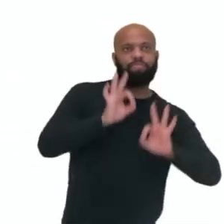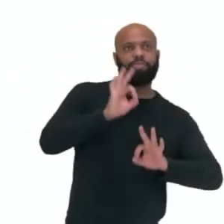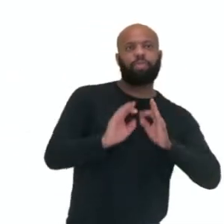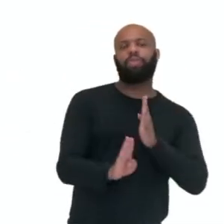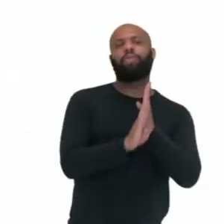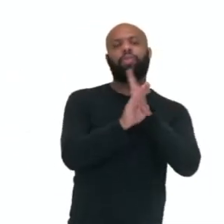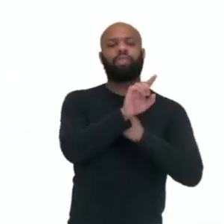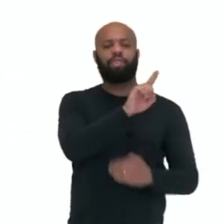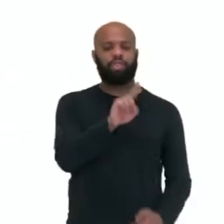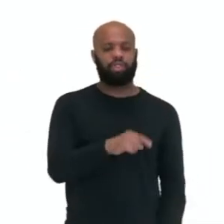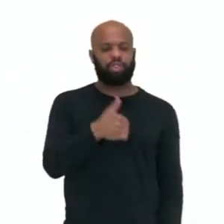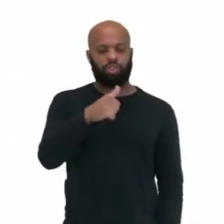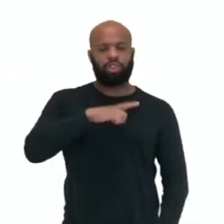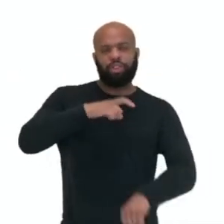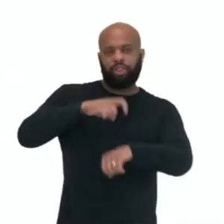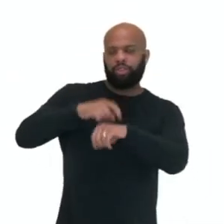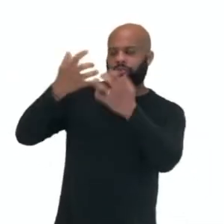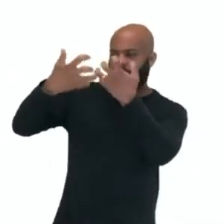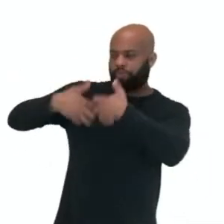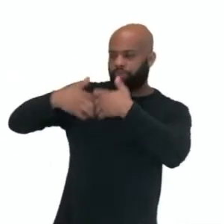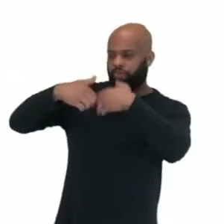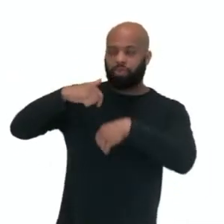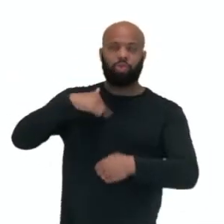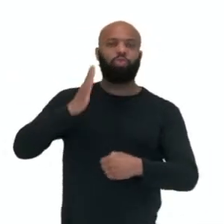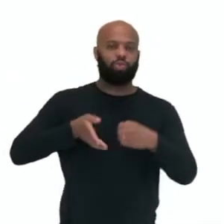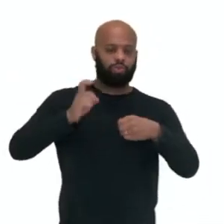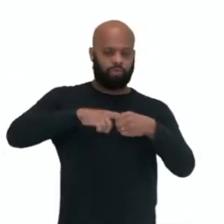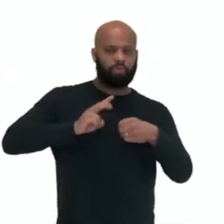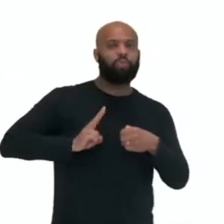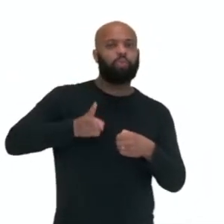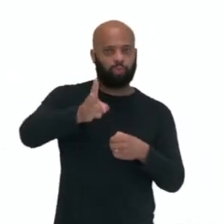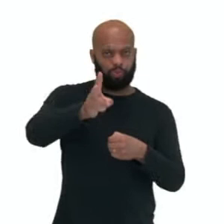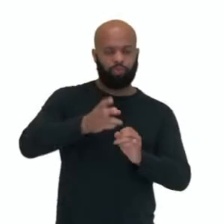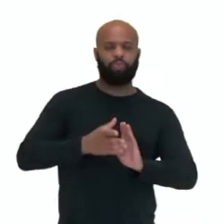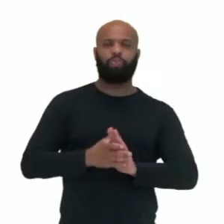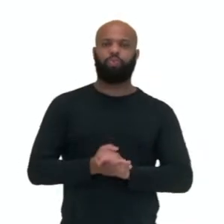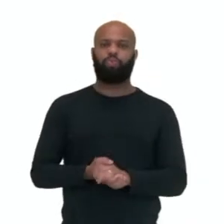Z1. Vou dar um tempinho para vocês resolverem e já voltamos a conferir.